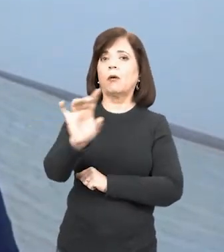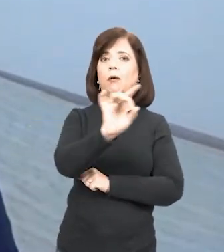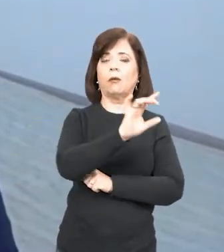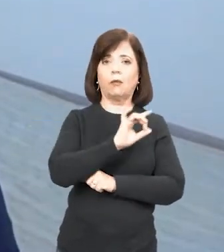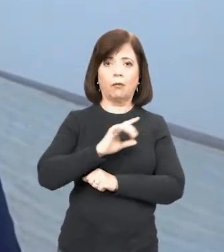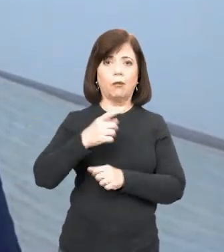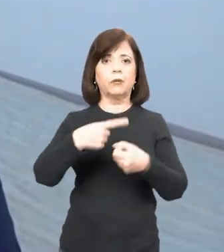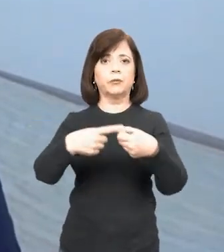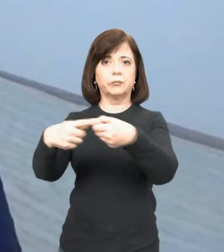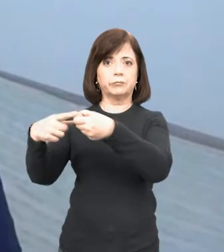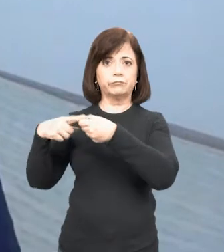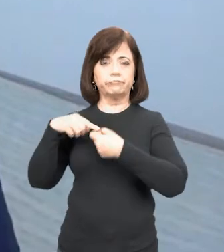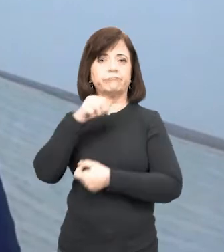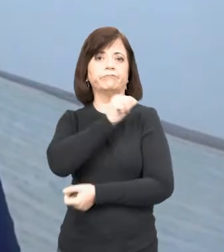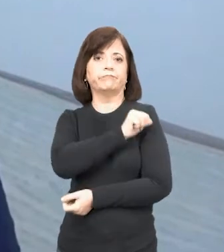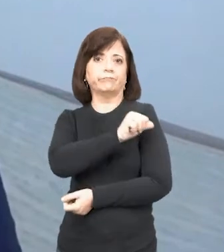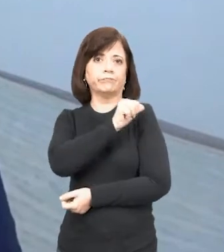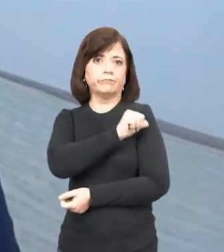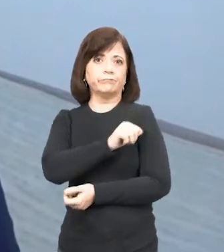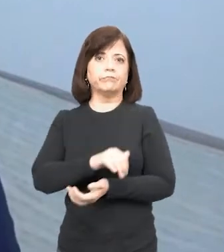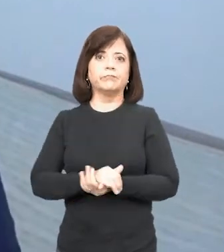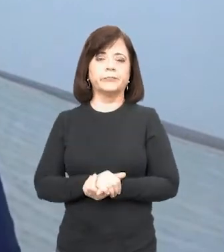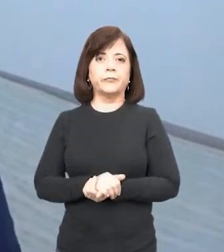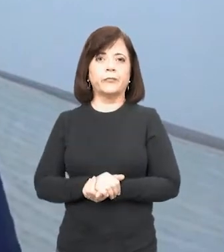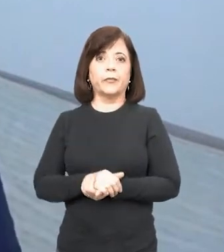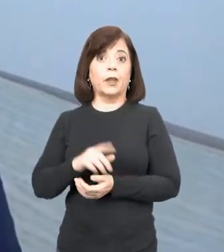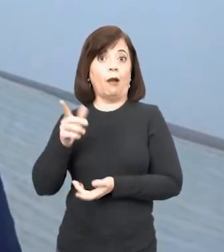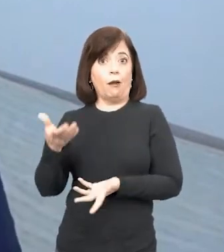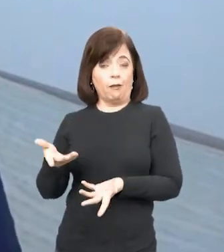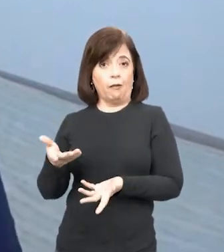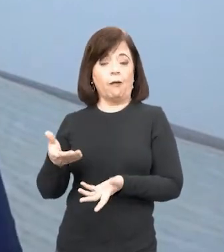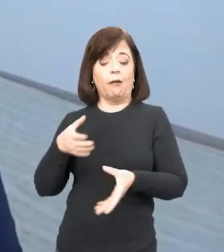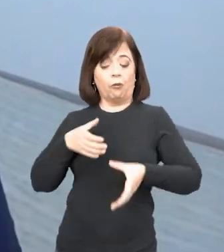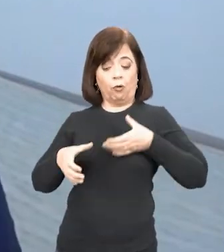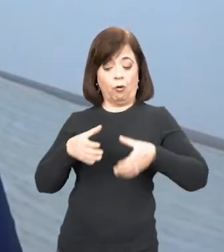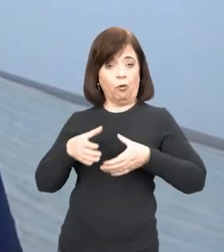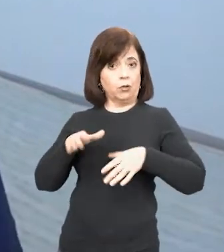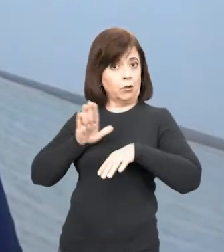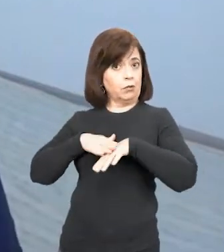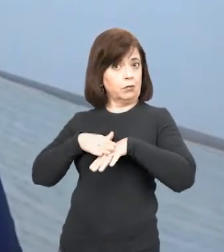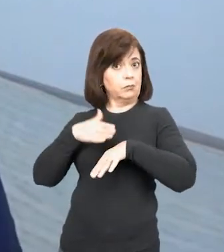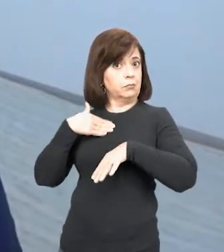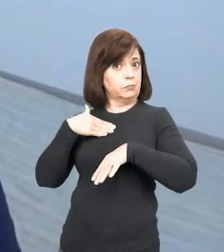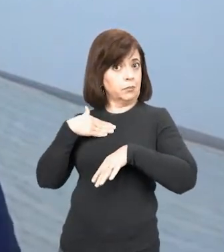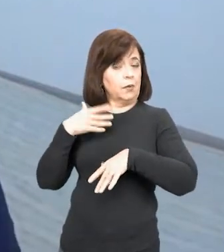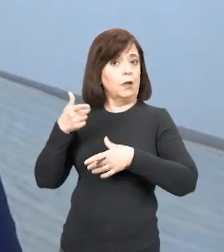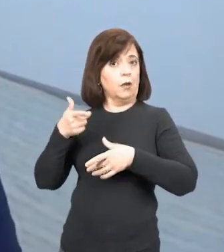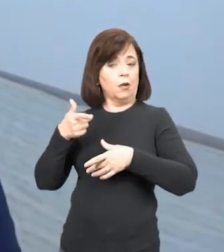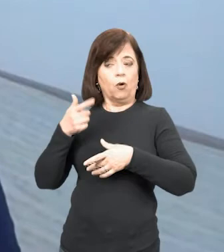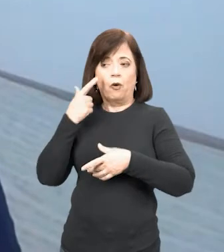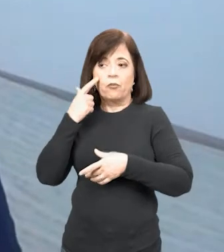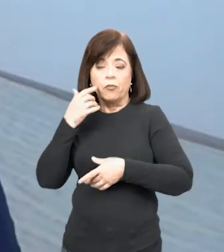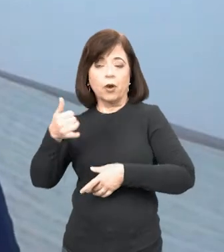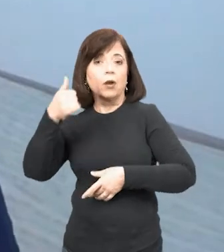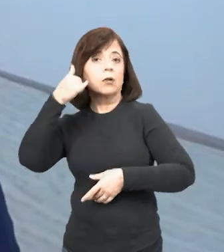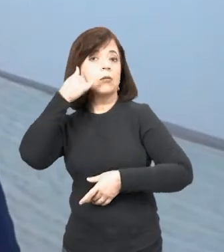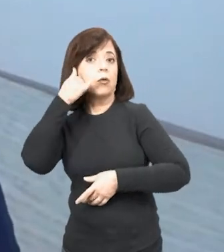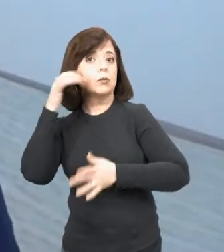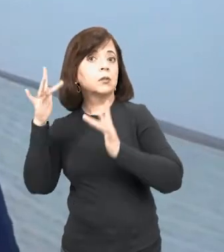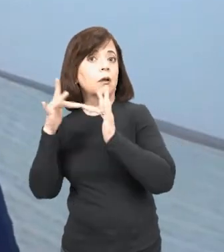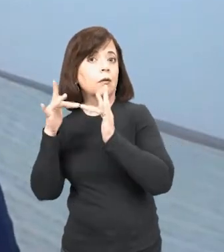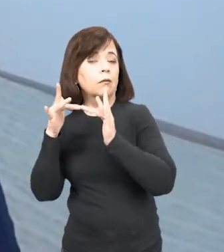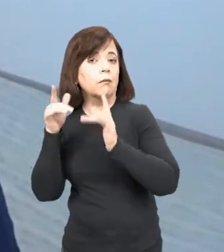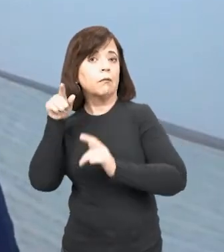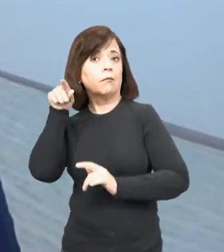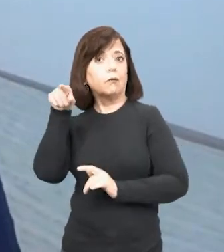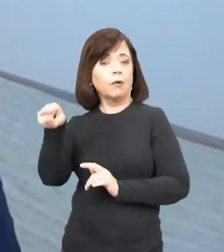Rio de Janeiro. Então, a coordenação faz essa interlocução, que pode vir através dos promotores